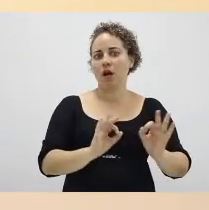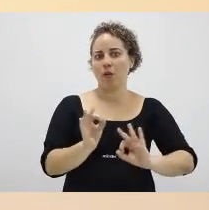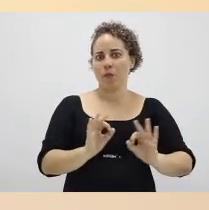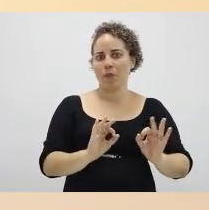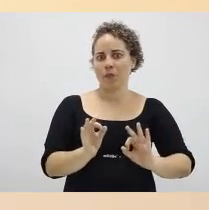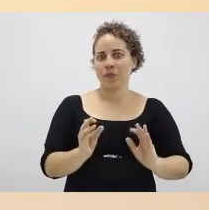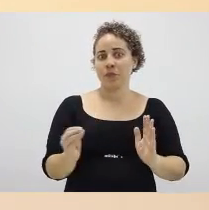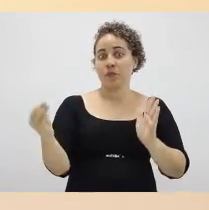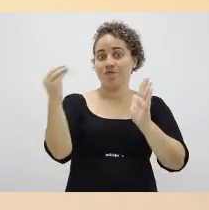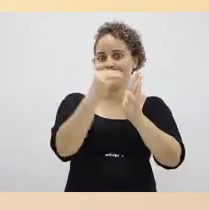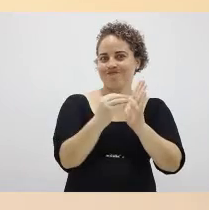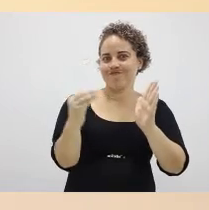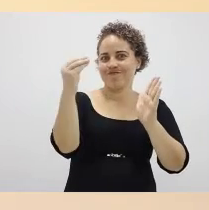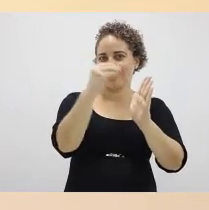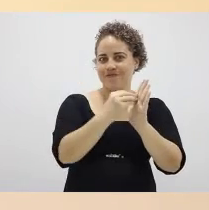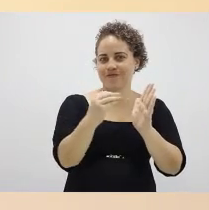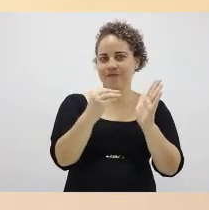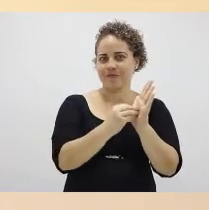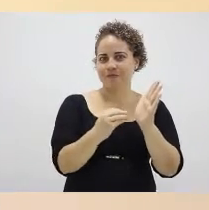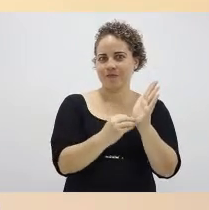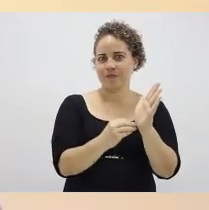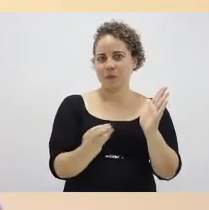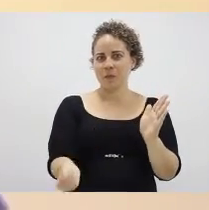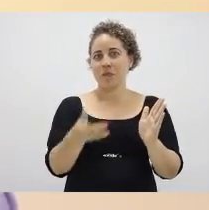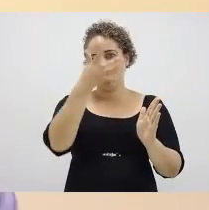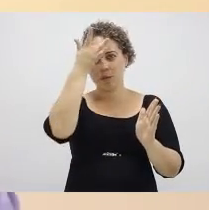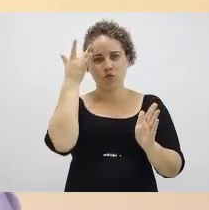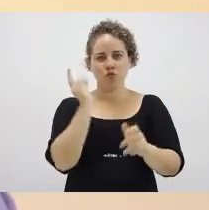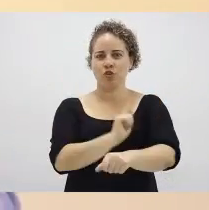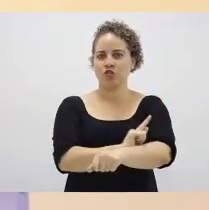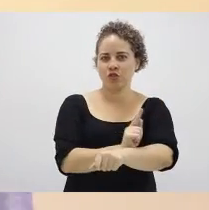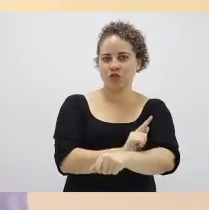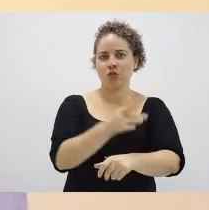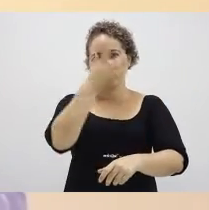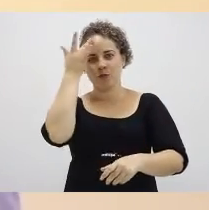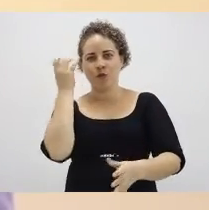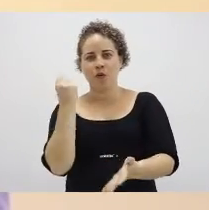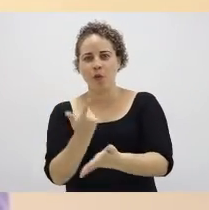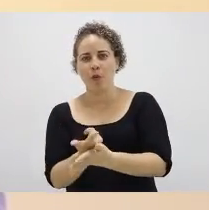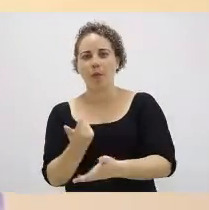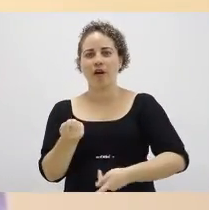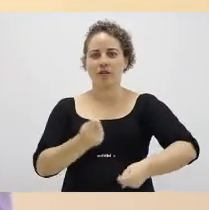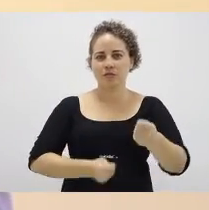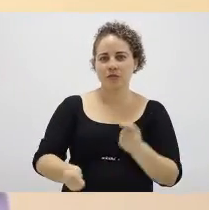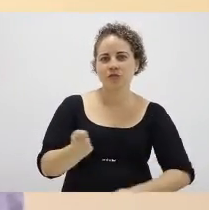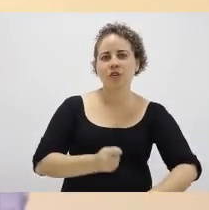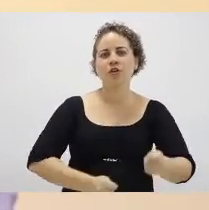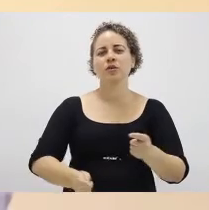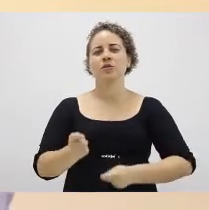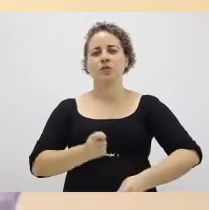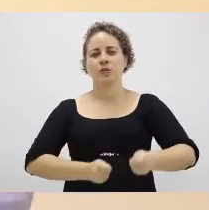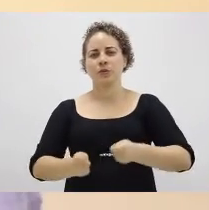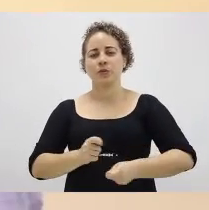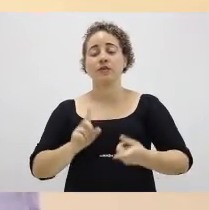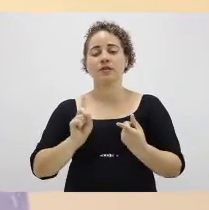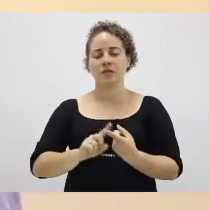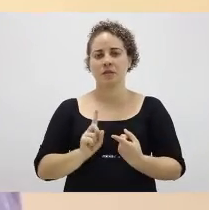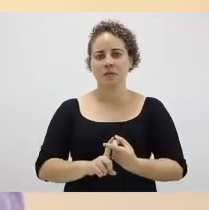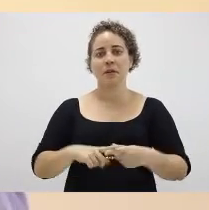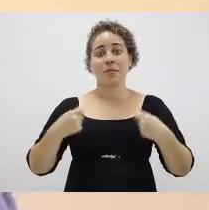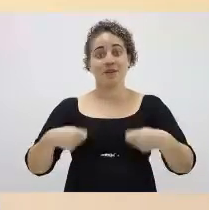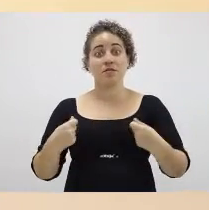desse ressuprimento automático? É que o gestor, o comprador, o administrador, ele acompanhe a